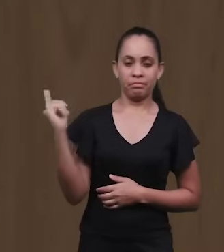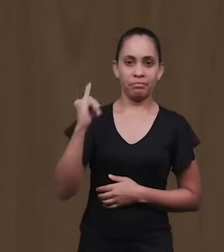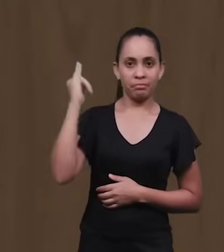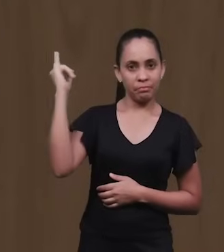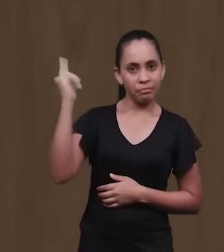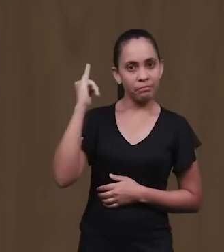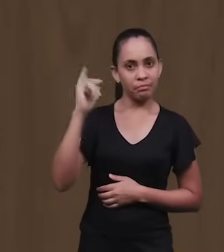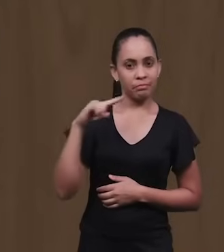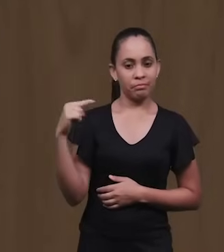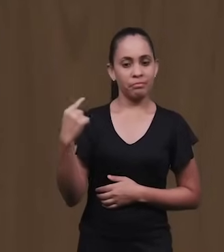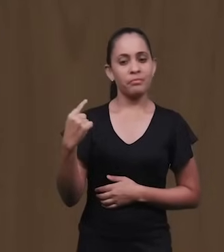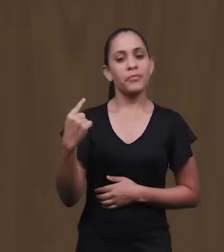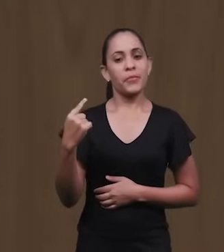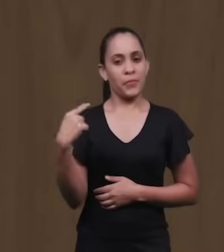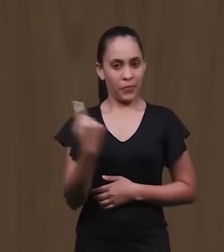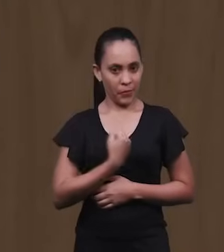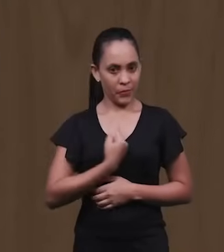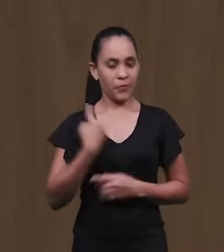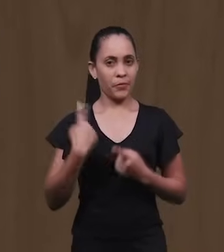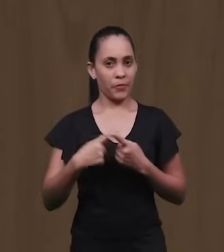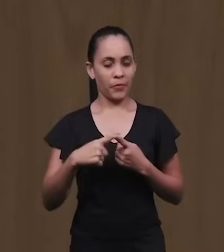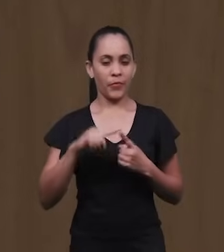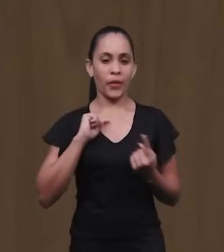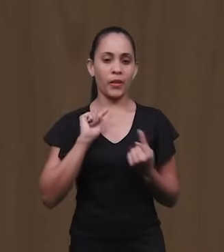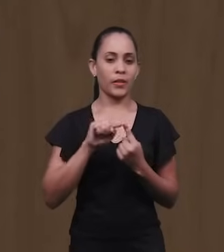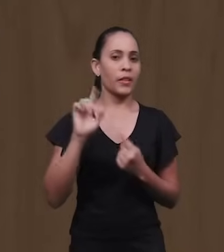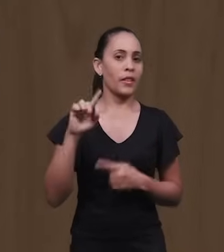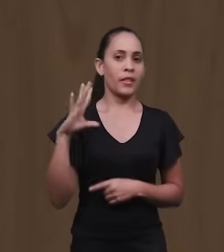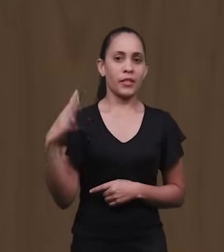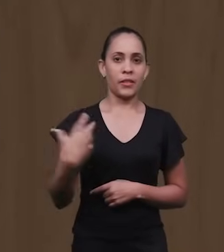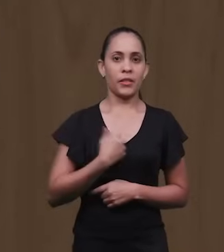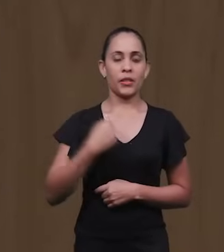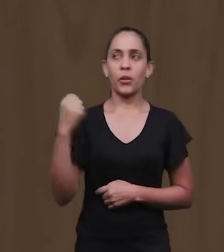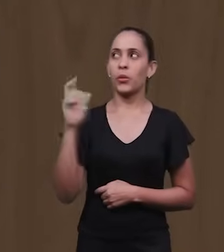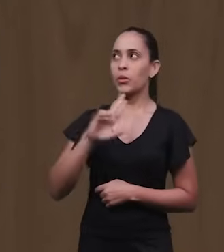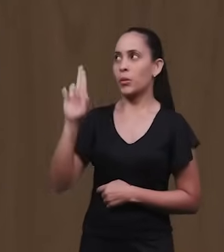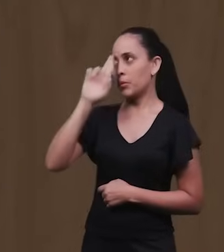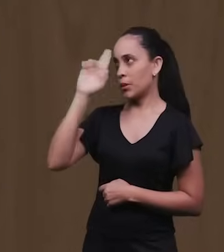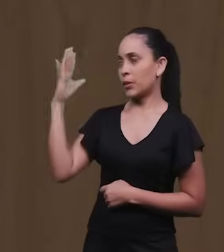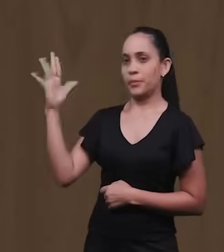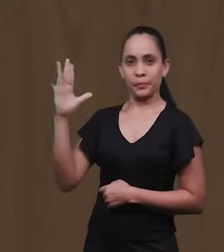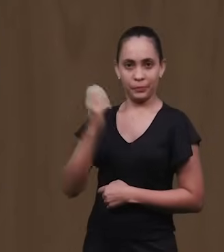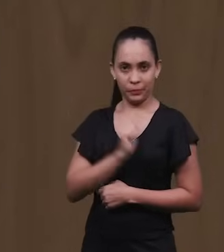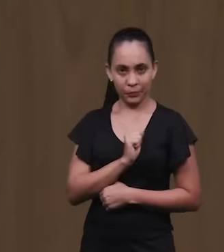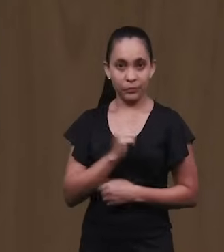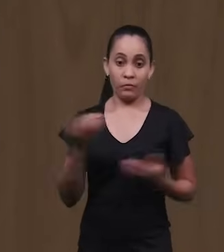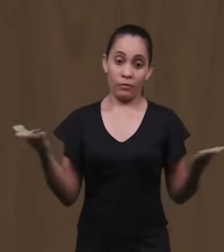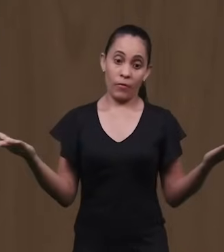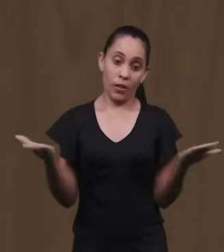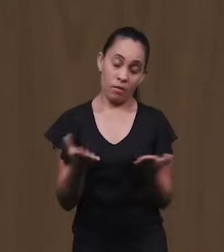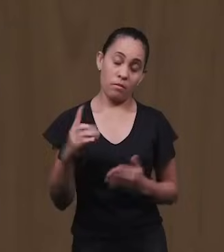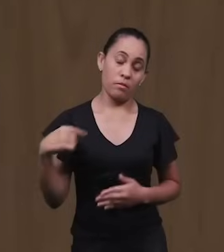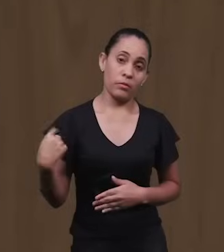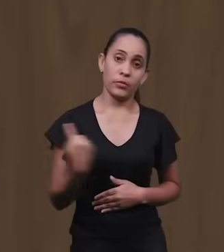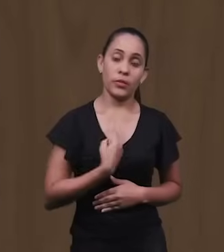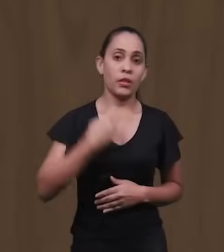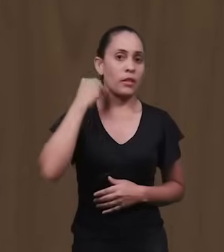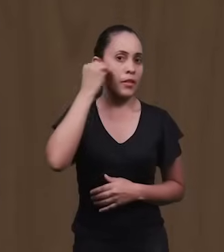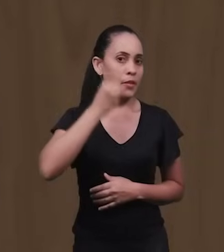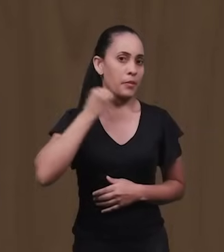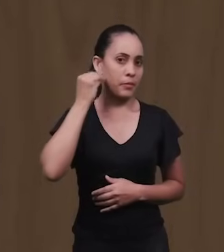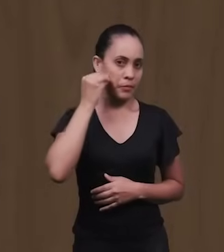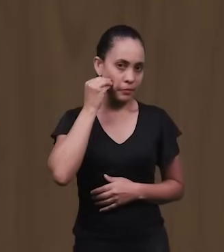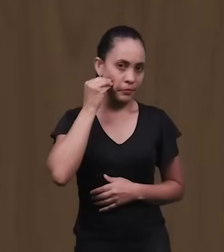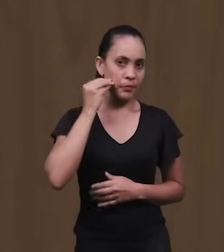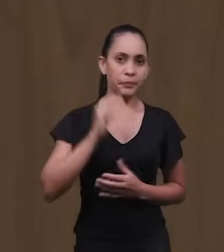grande edificação, de salvação, e que o nome do Senhor seja glorificado sempre. Mas eu quero contar a